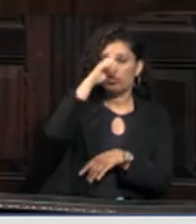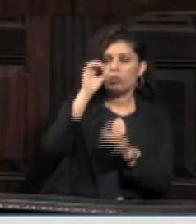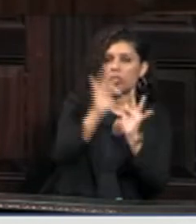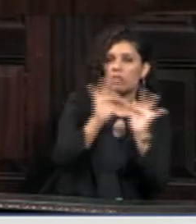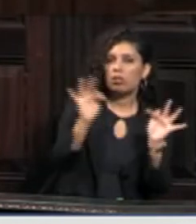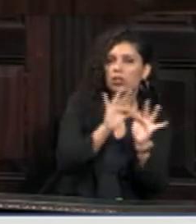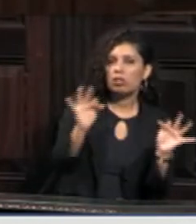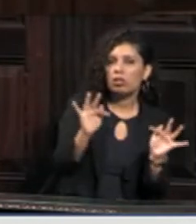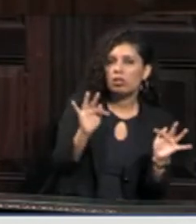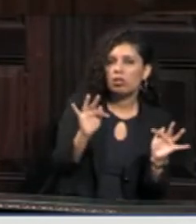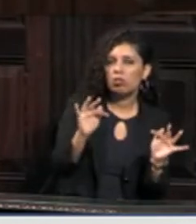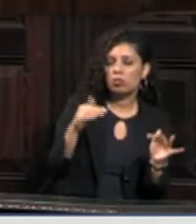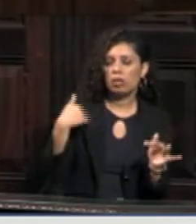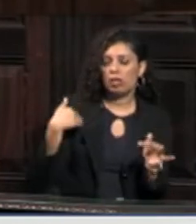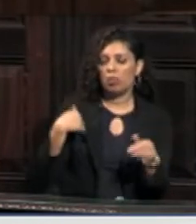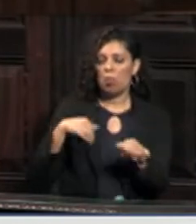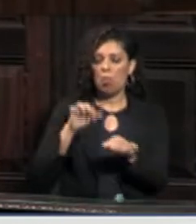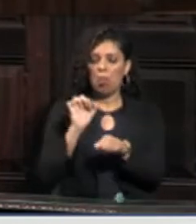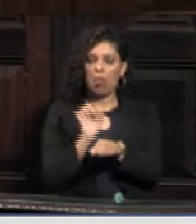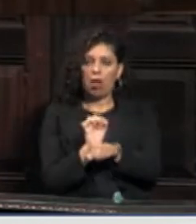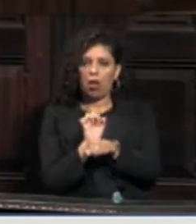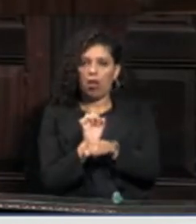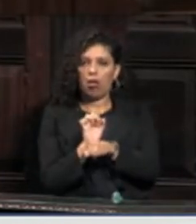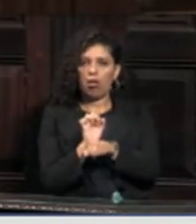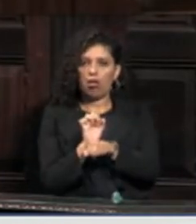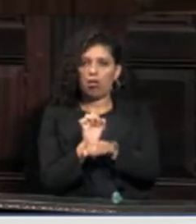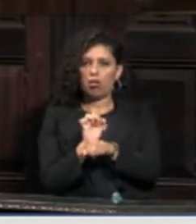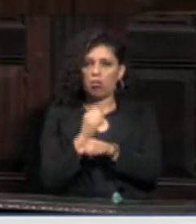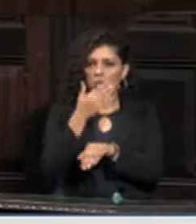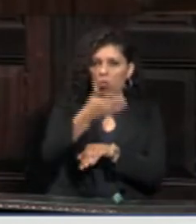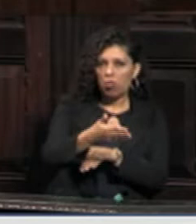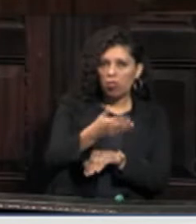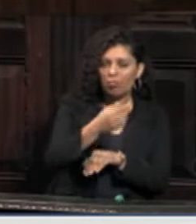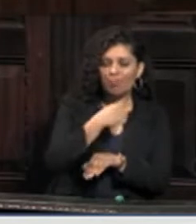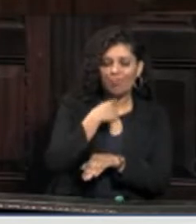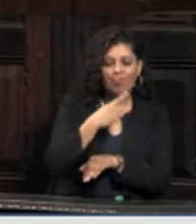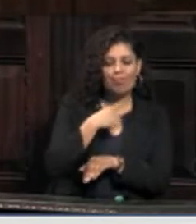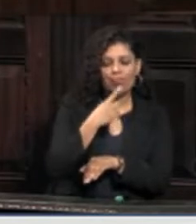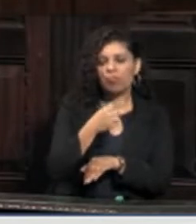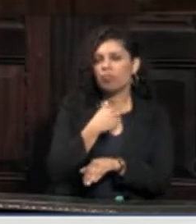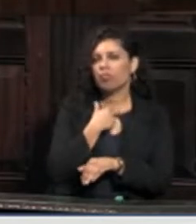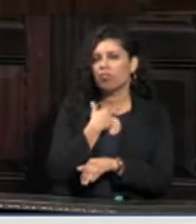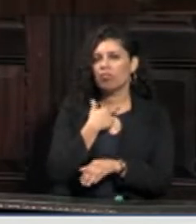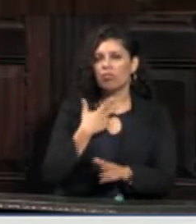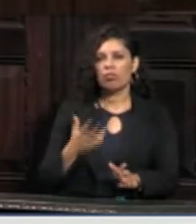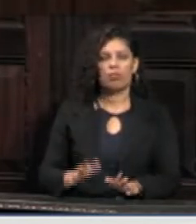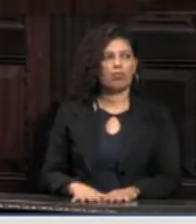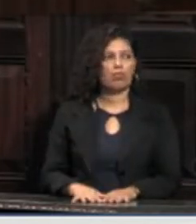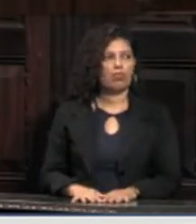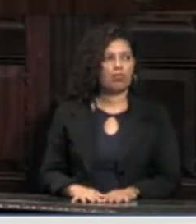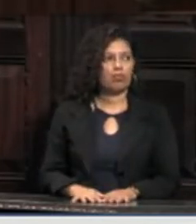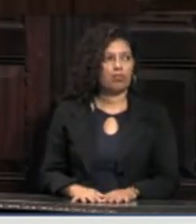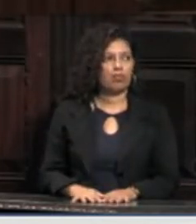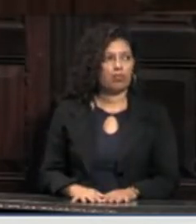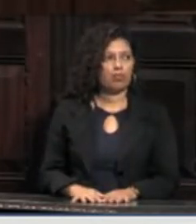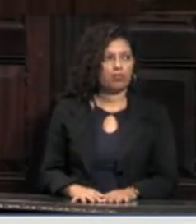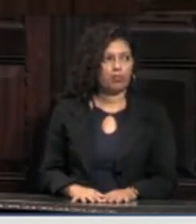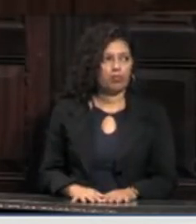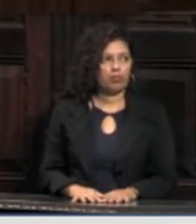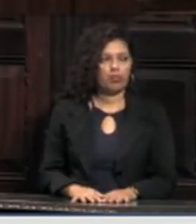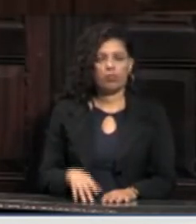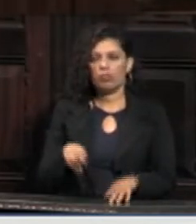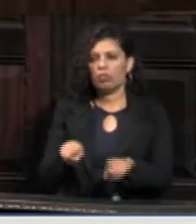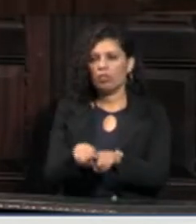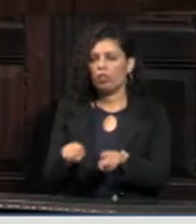ficar esperando o atendimento pelo especialista. É isso que está entravando o sistema. As unidades